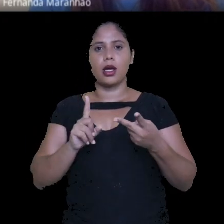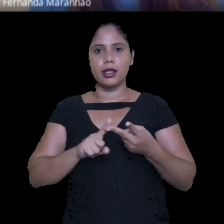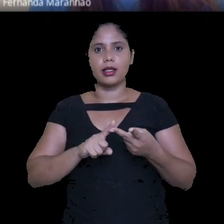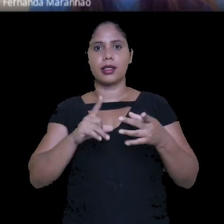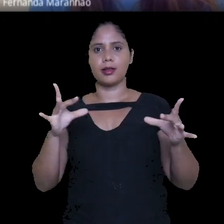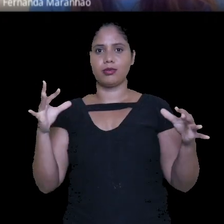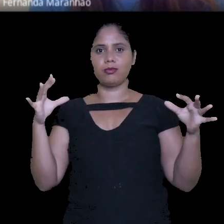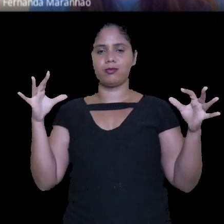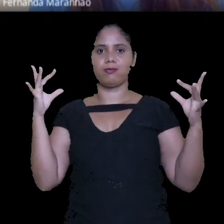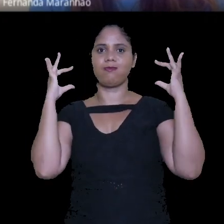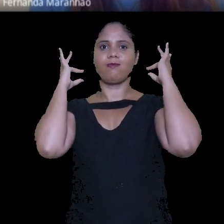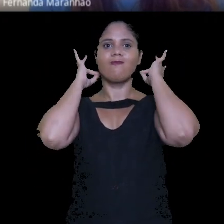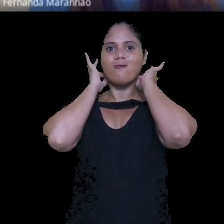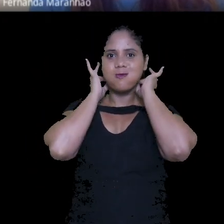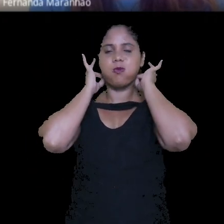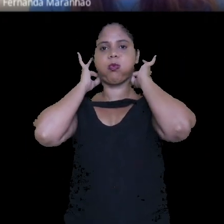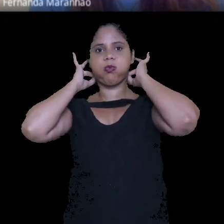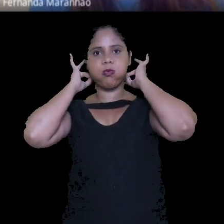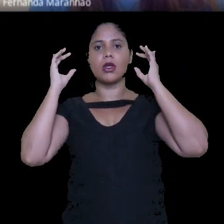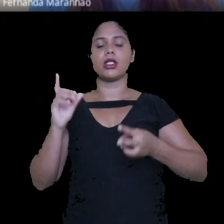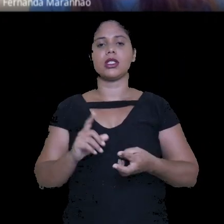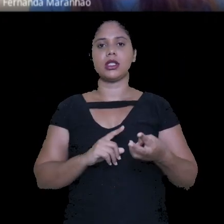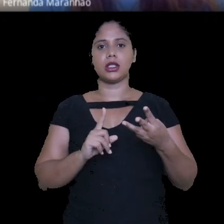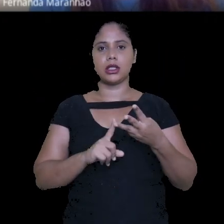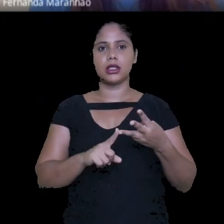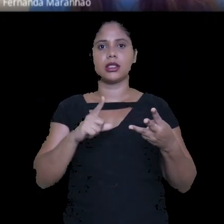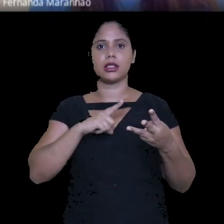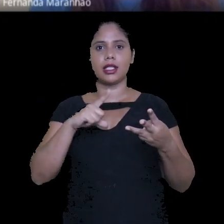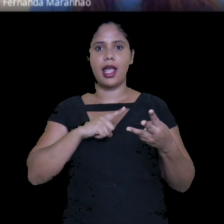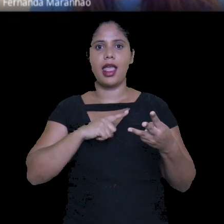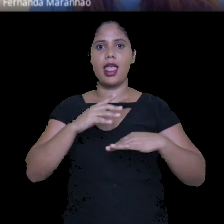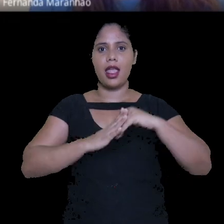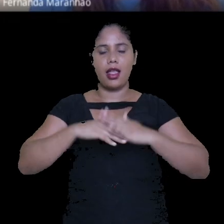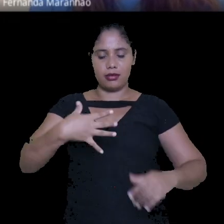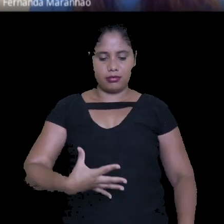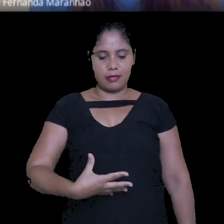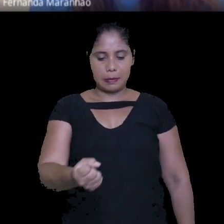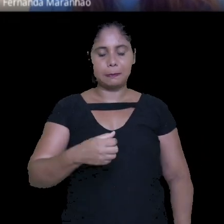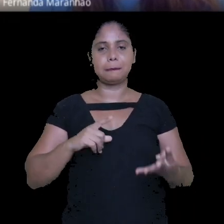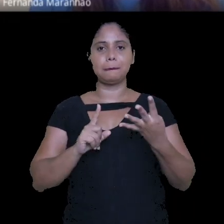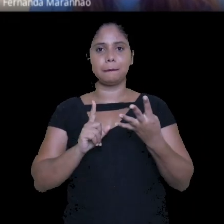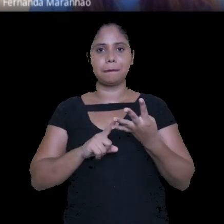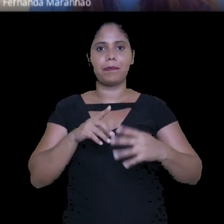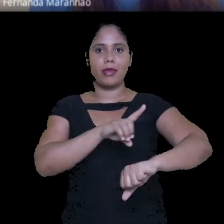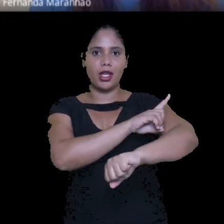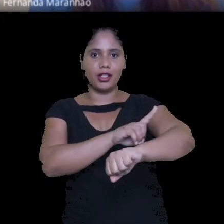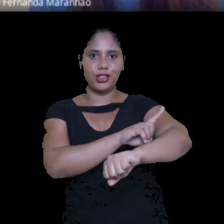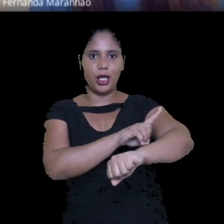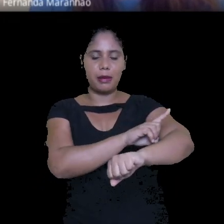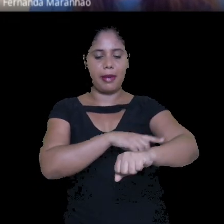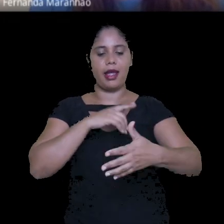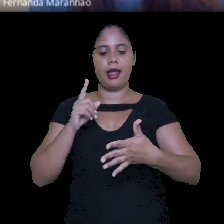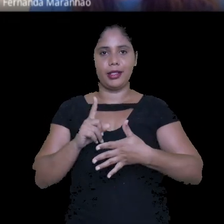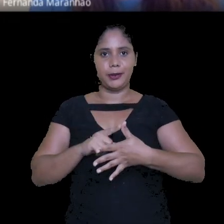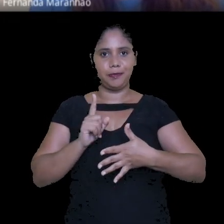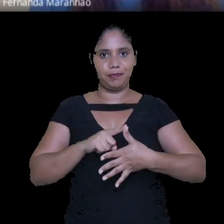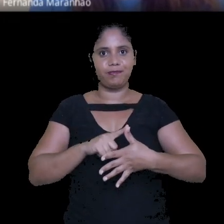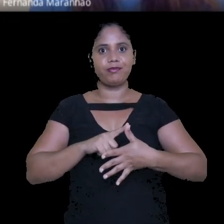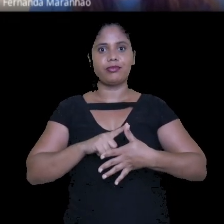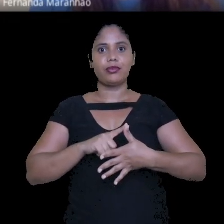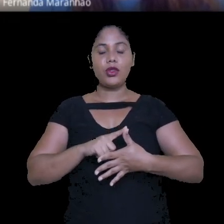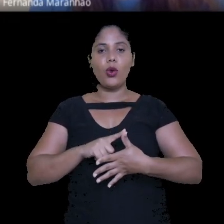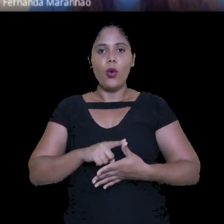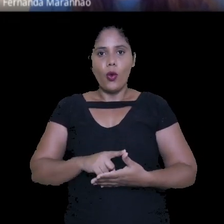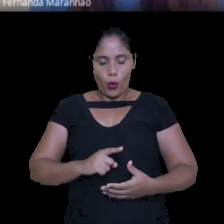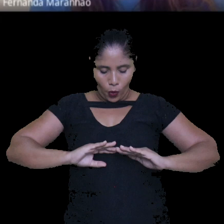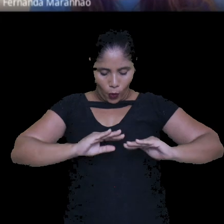do crescimento fetal, alteração do líquido amniótico, parto prematuro e urgências e emergências em obstetrícia. À